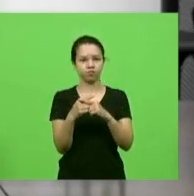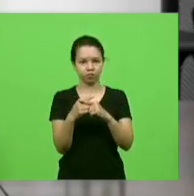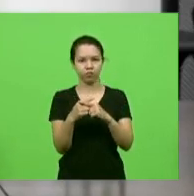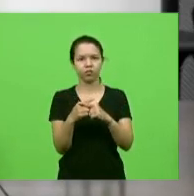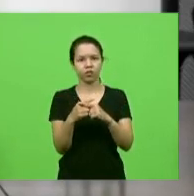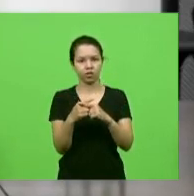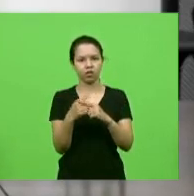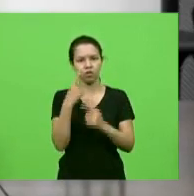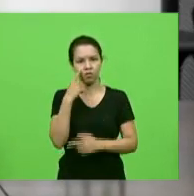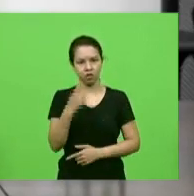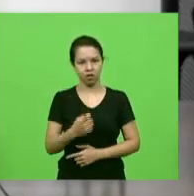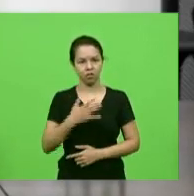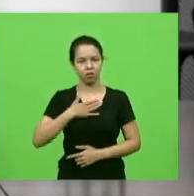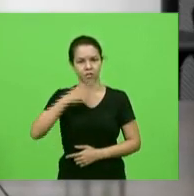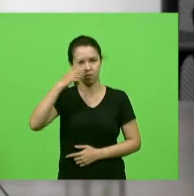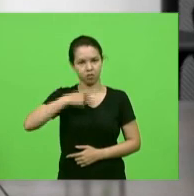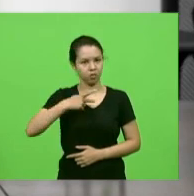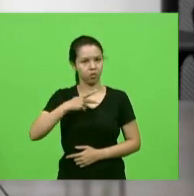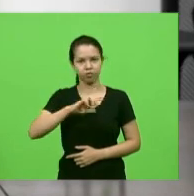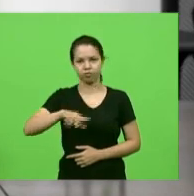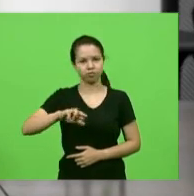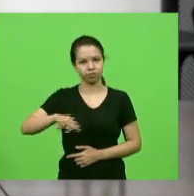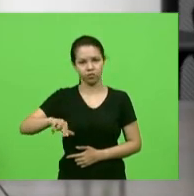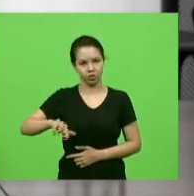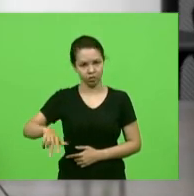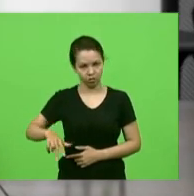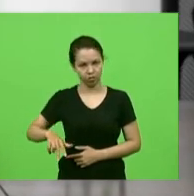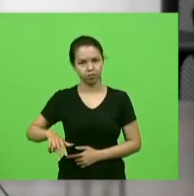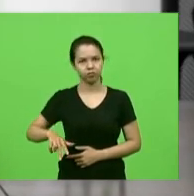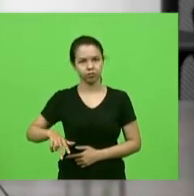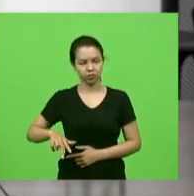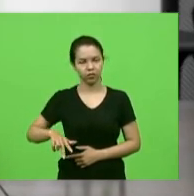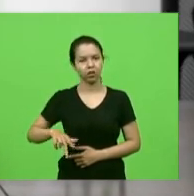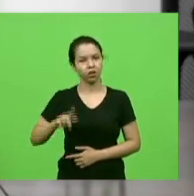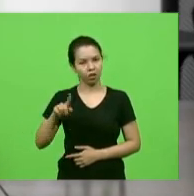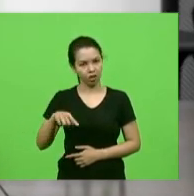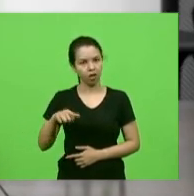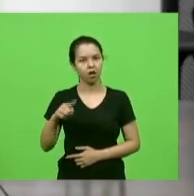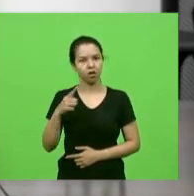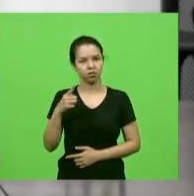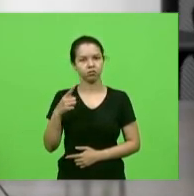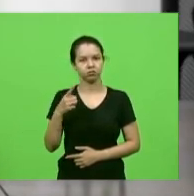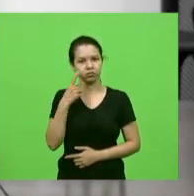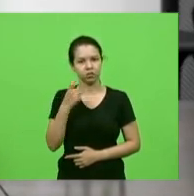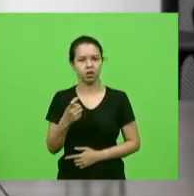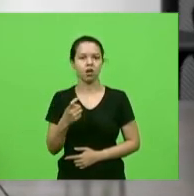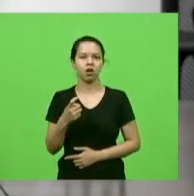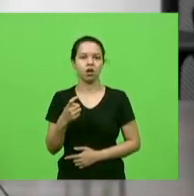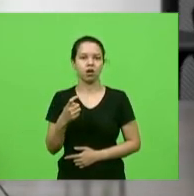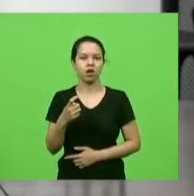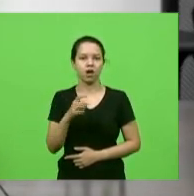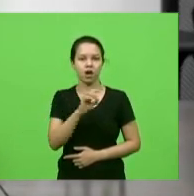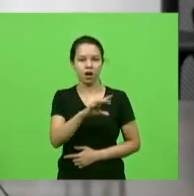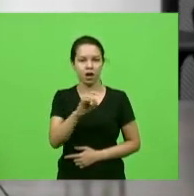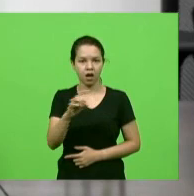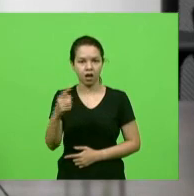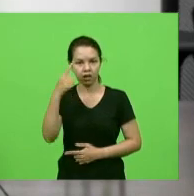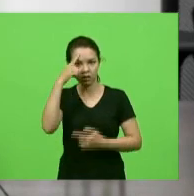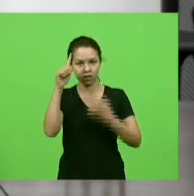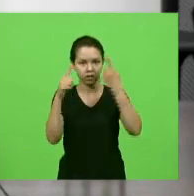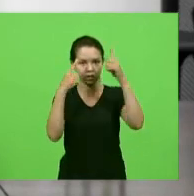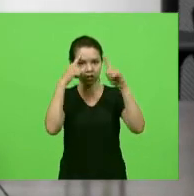é muito evidente que a adversidade de ideias, ela é incita à